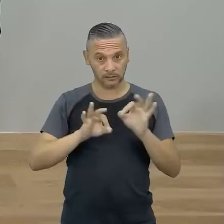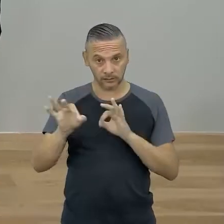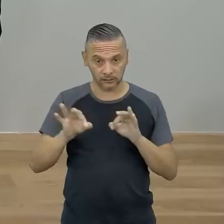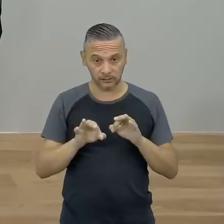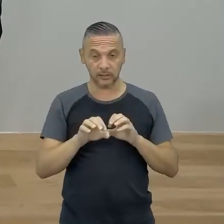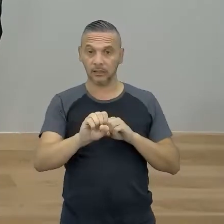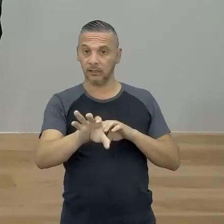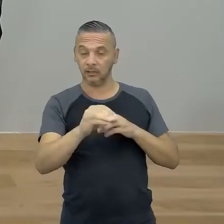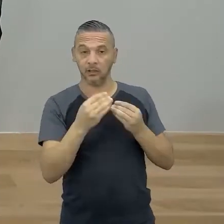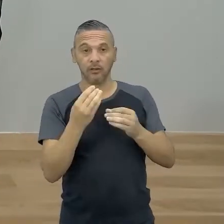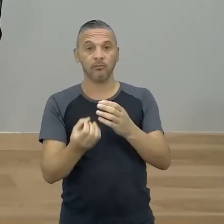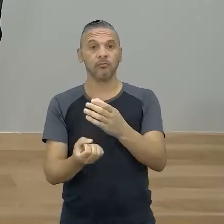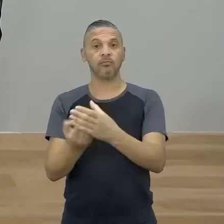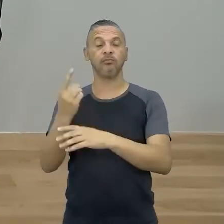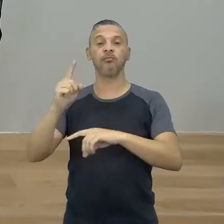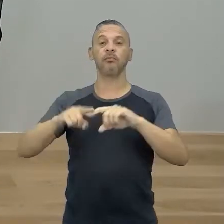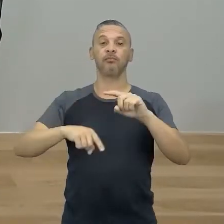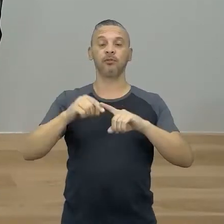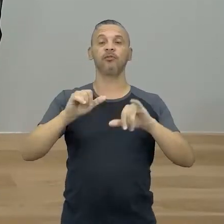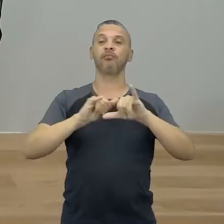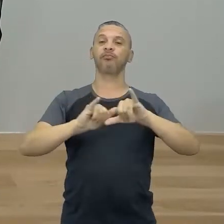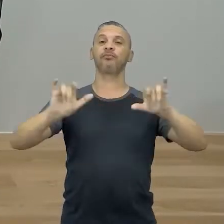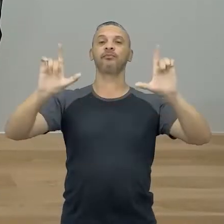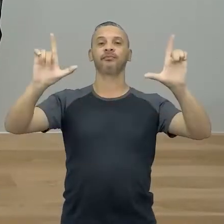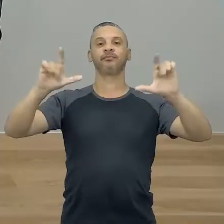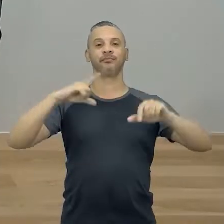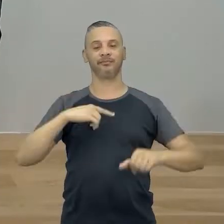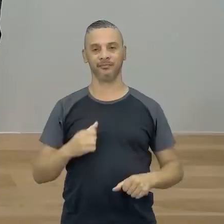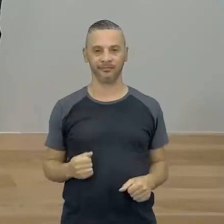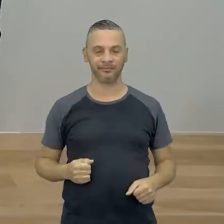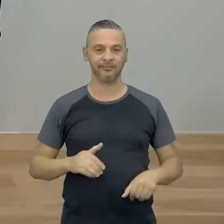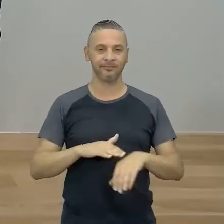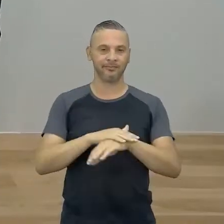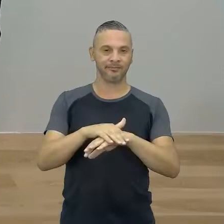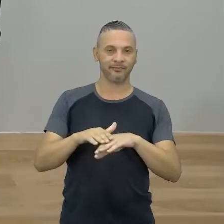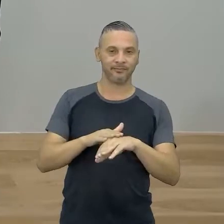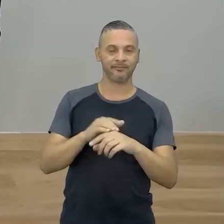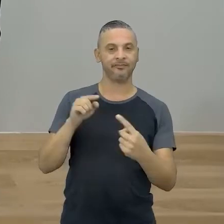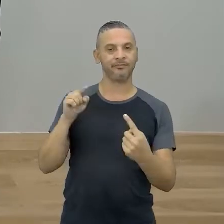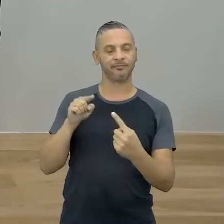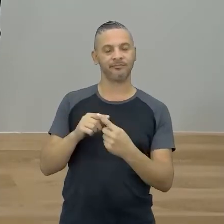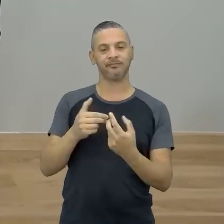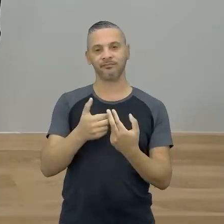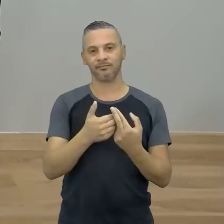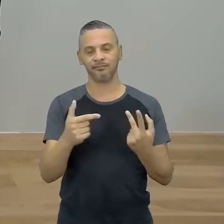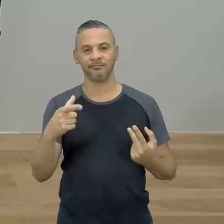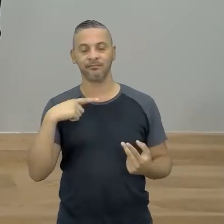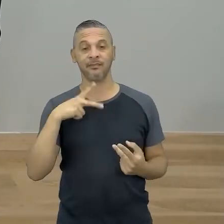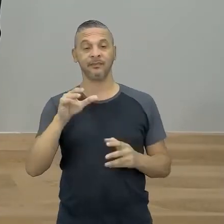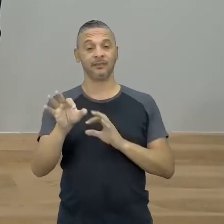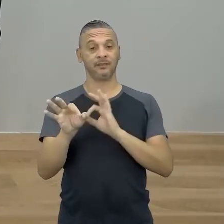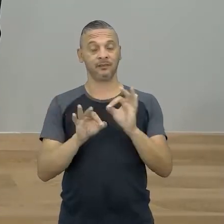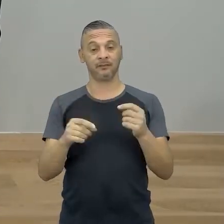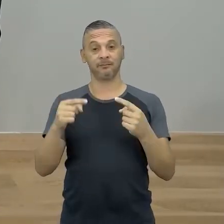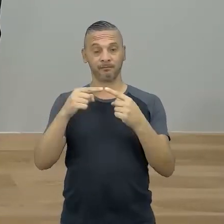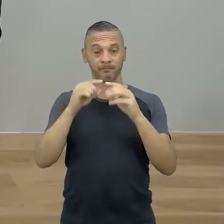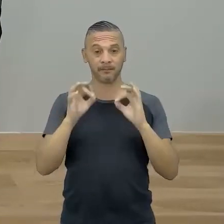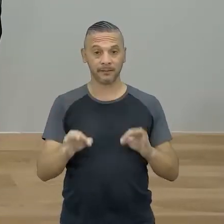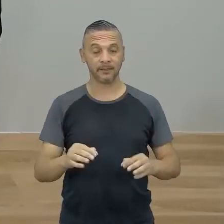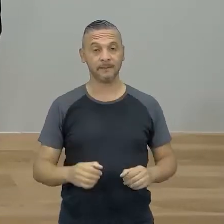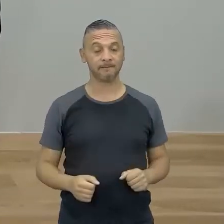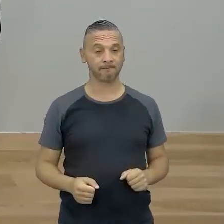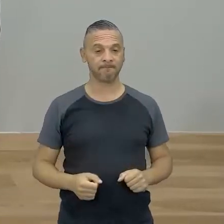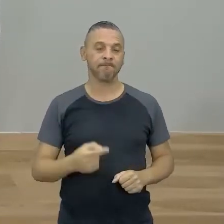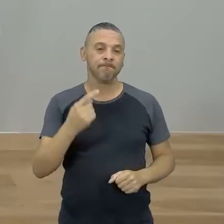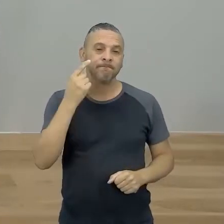nossas aulas é que a gente cria um produto com propaganda. Então, tudo isso que a gente está conversando, uma hora vai chegar numa culminância.